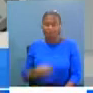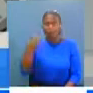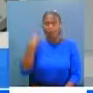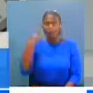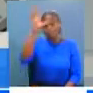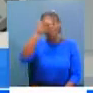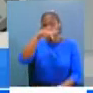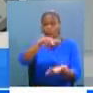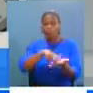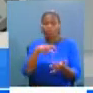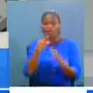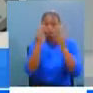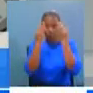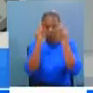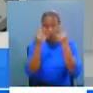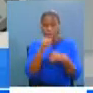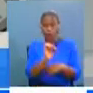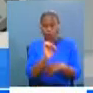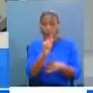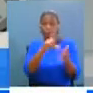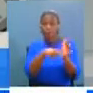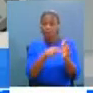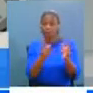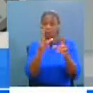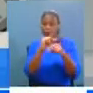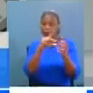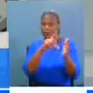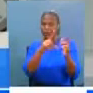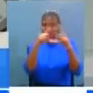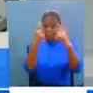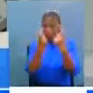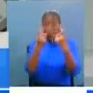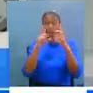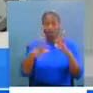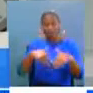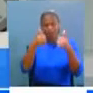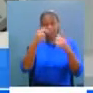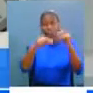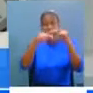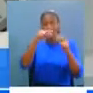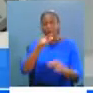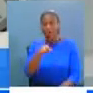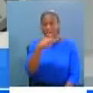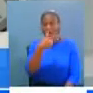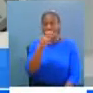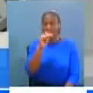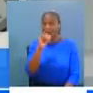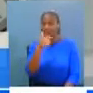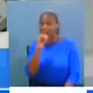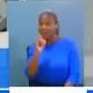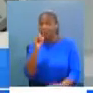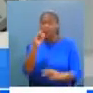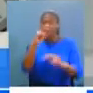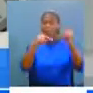E ontem o Governo publicou na sua página do Facebook o projeto para este novo liceu da capital que vai ser edificado no Taiti. O liceu vai ter